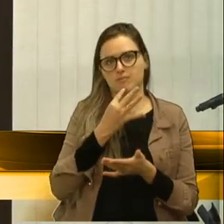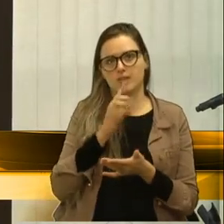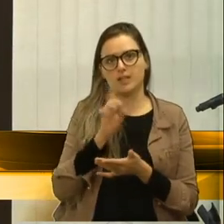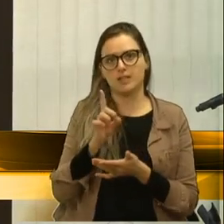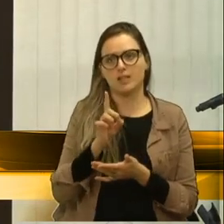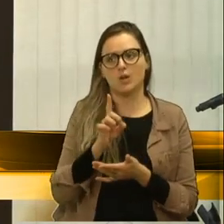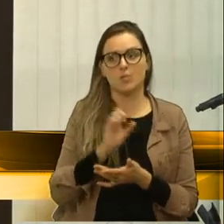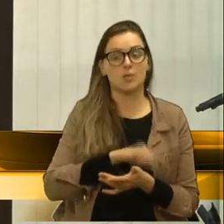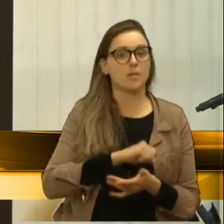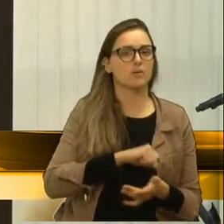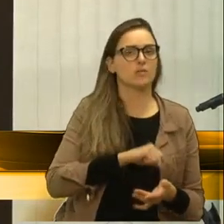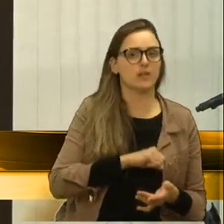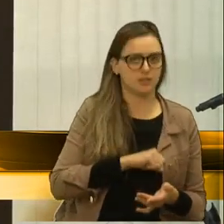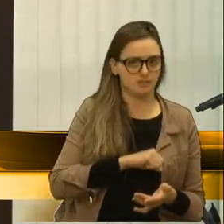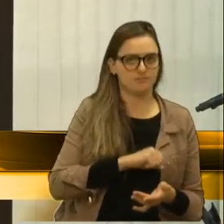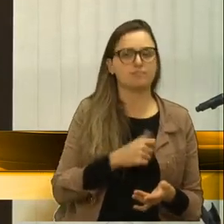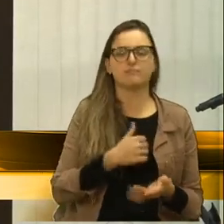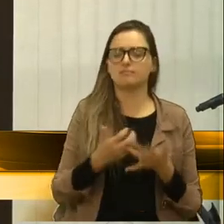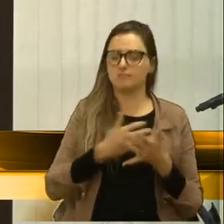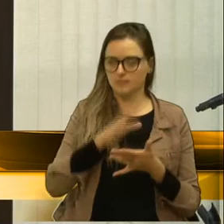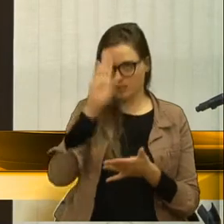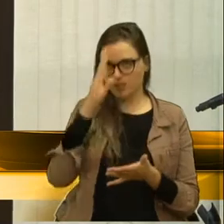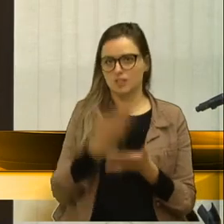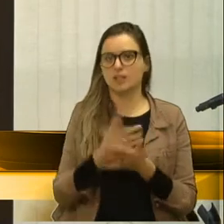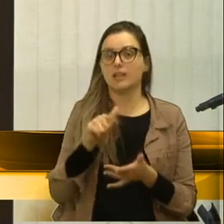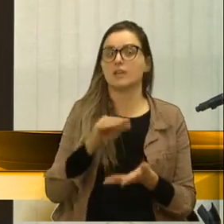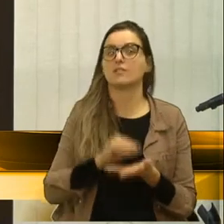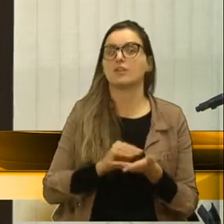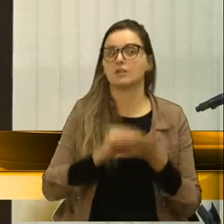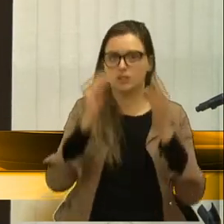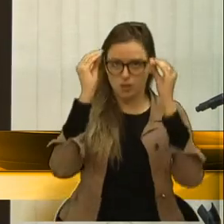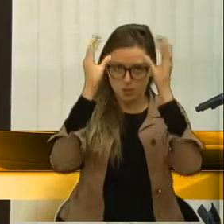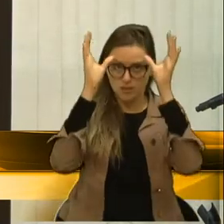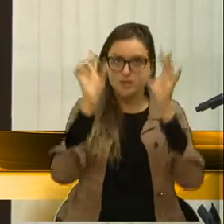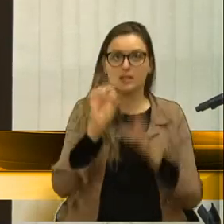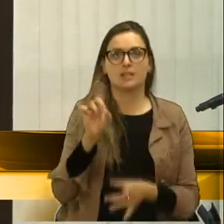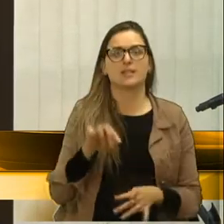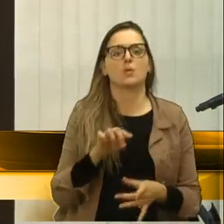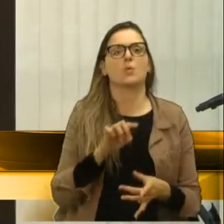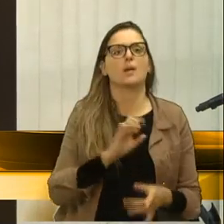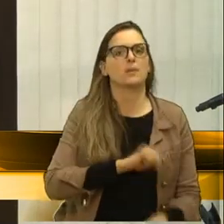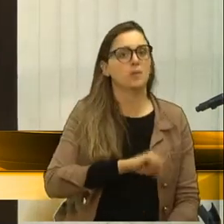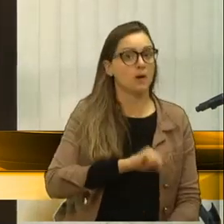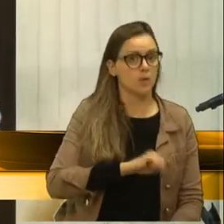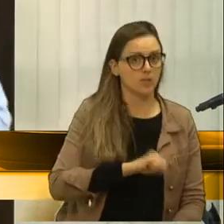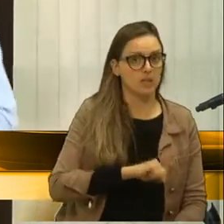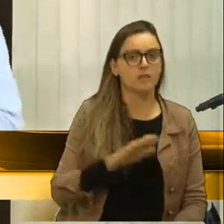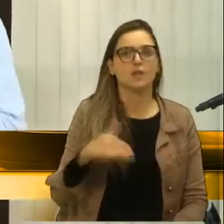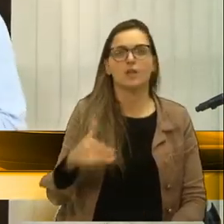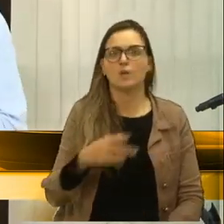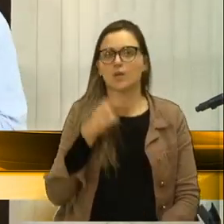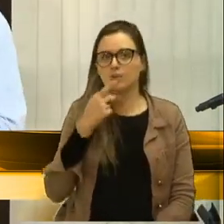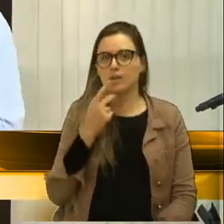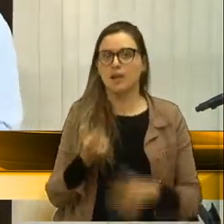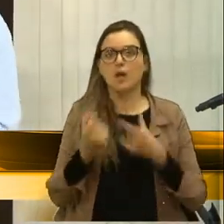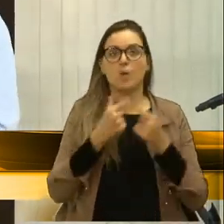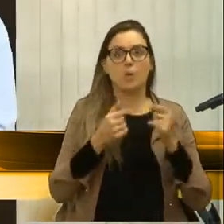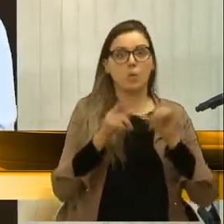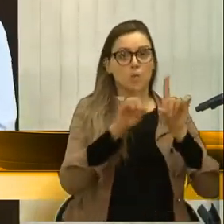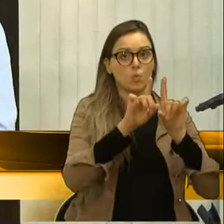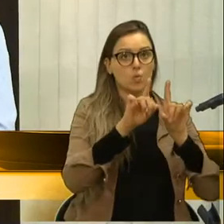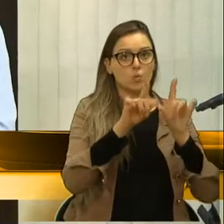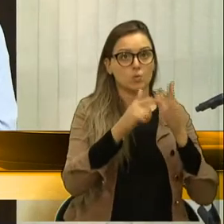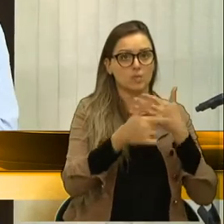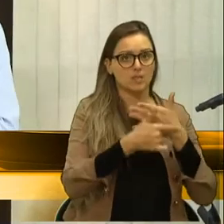fé. Eu quero acreditar que é por desconhecimento e não por má fé. E quando dizem, alguns servidores, de que